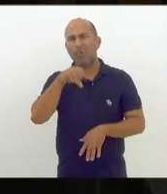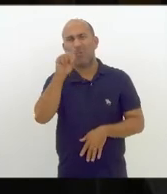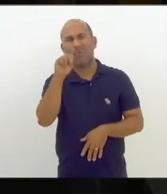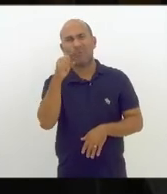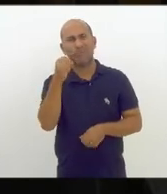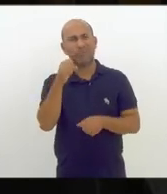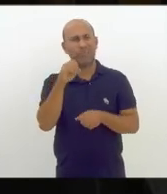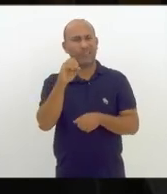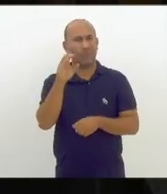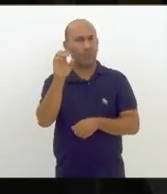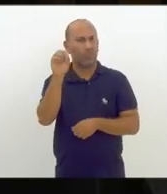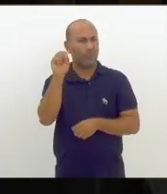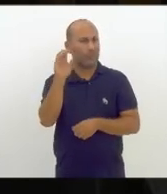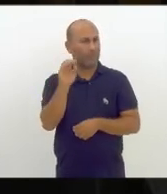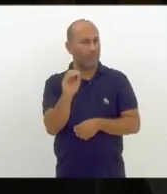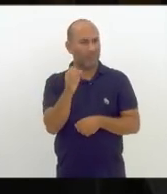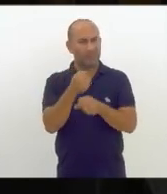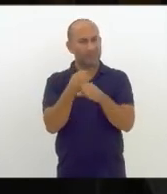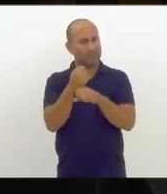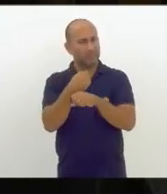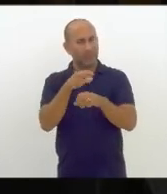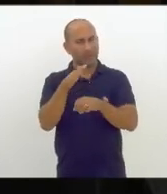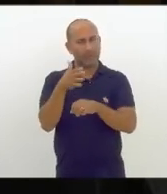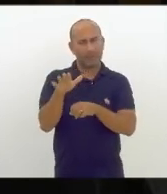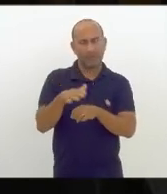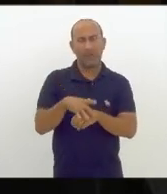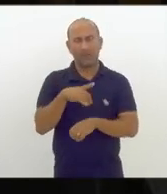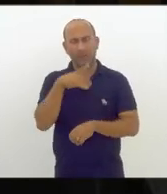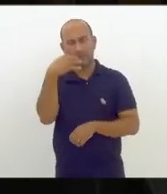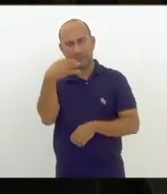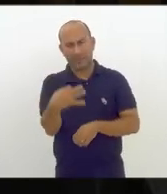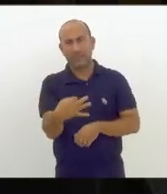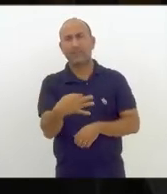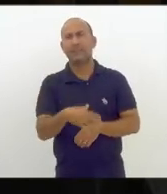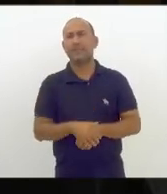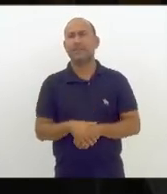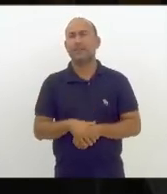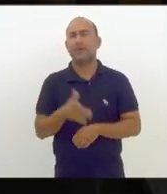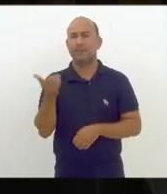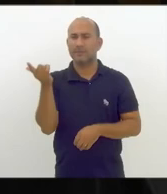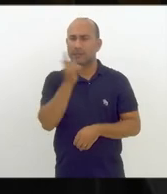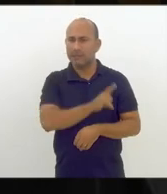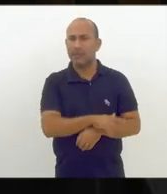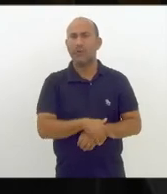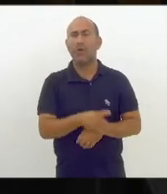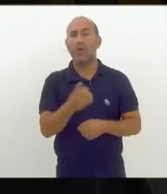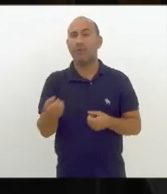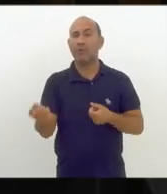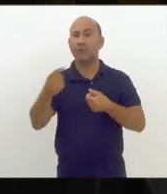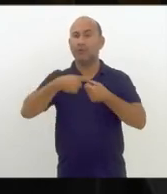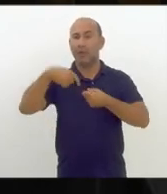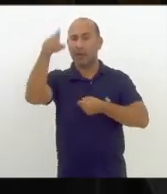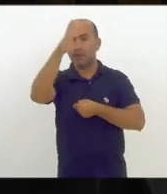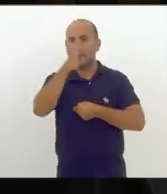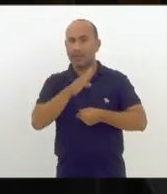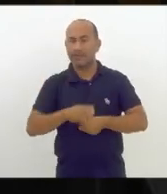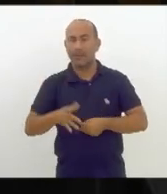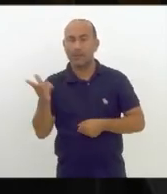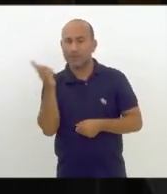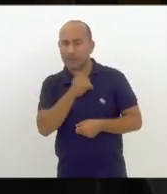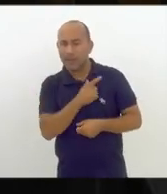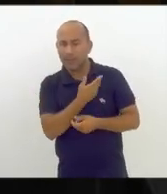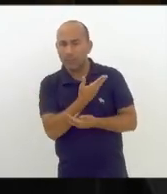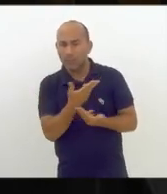outros conjurados, com que idade faleceram, mas do padre Rolim eu tenho certeza que ele conseguiu, ao voltar ao Brasil, recuperar parte dos seus bens que ele